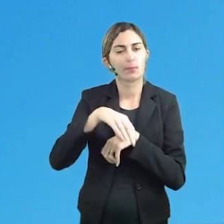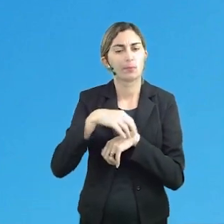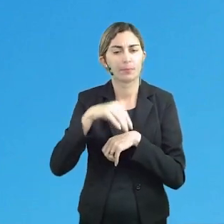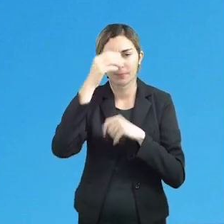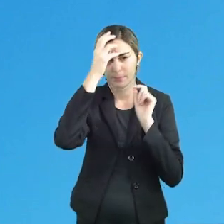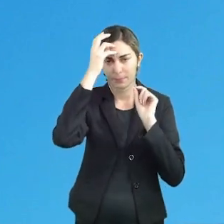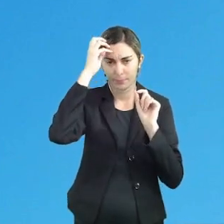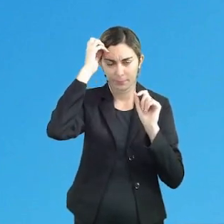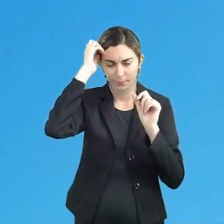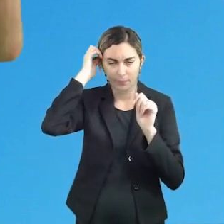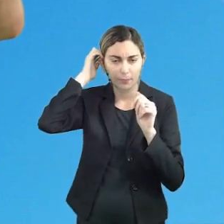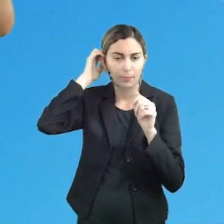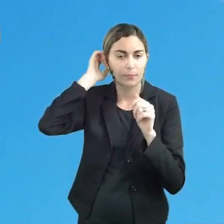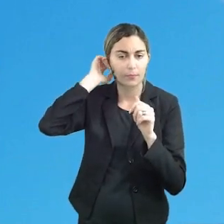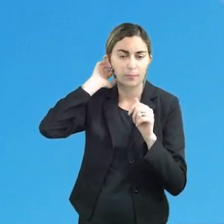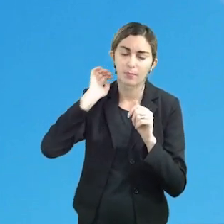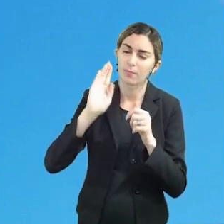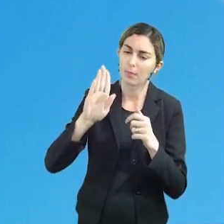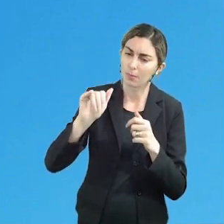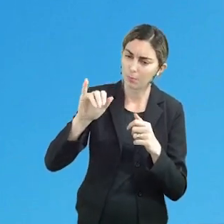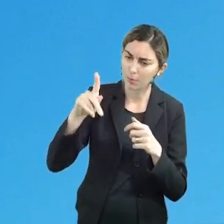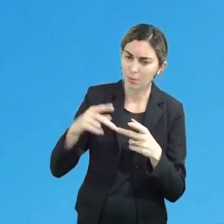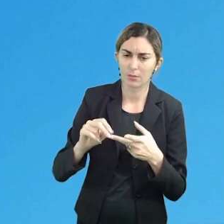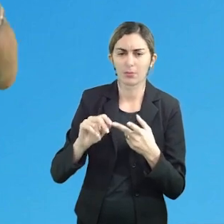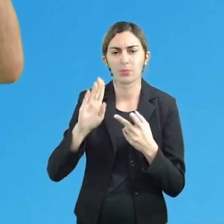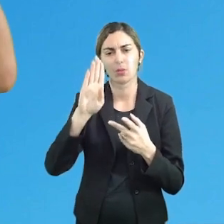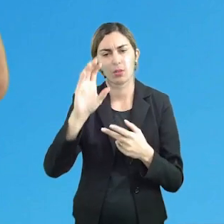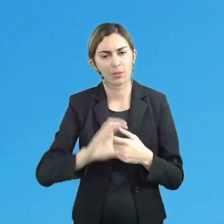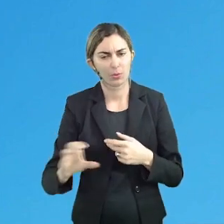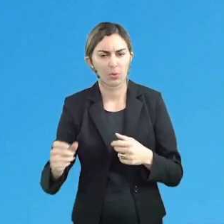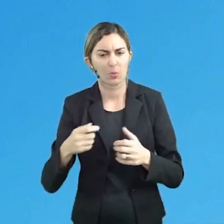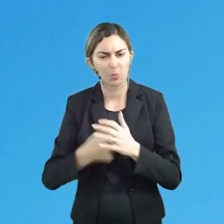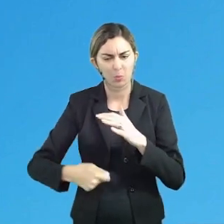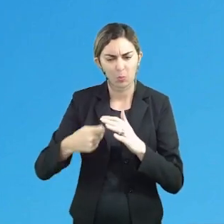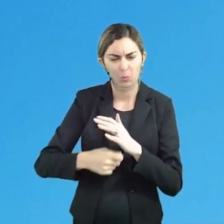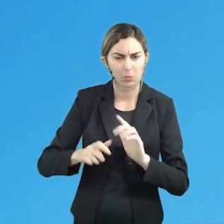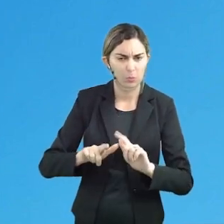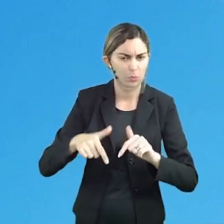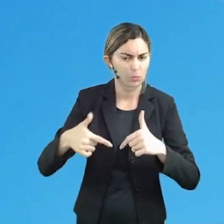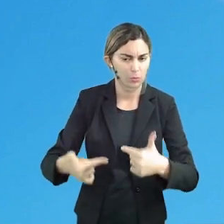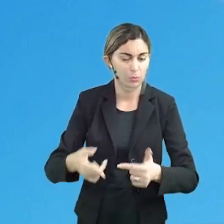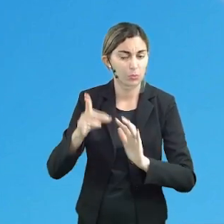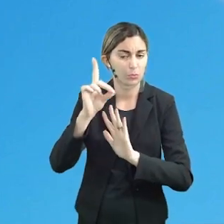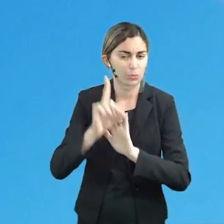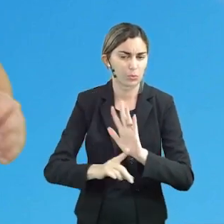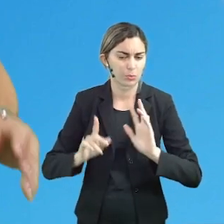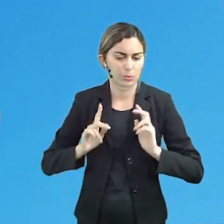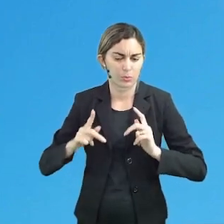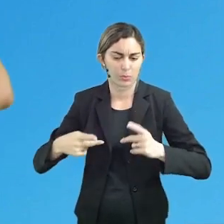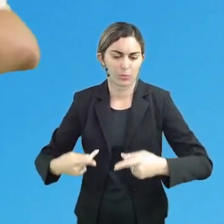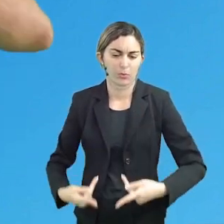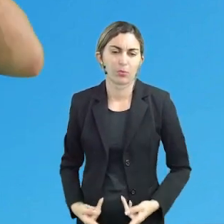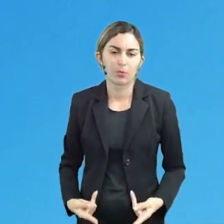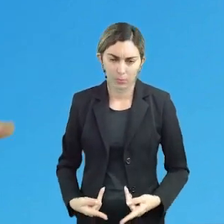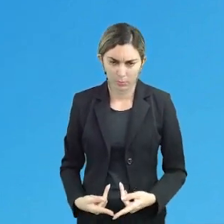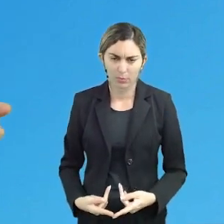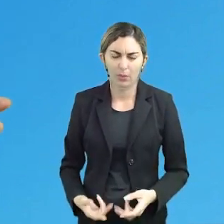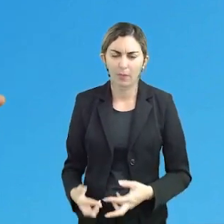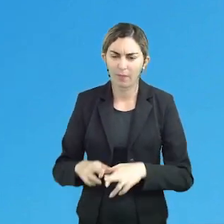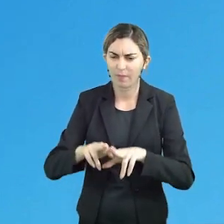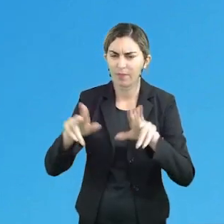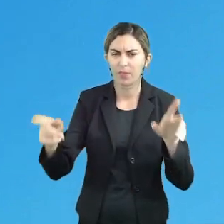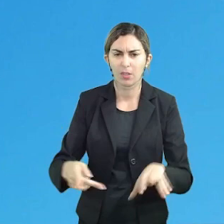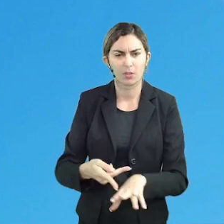quê? Arcebispo, bispo católico, lutou pelos direitos humanos e recebeu